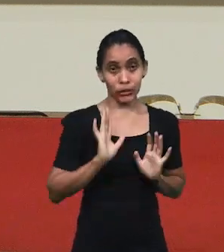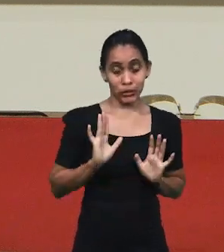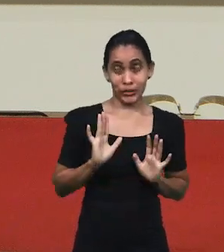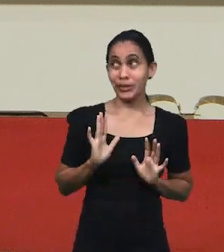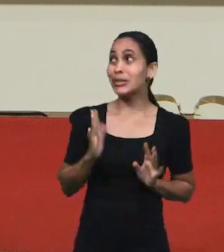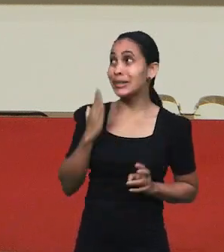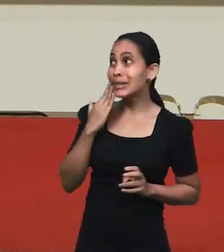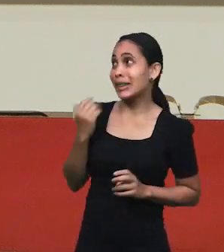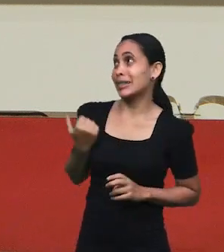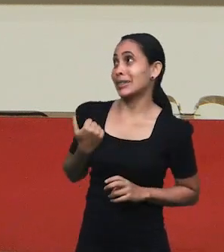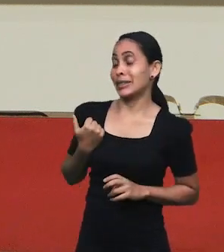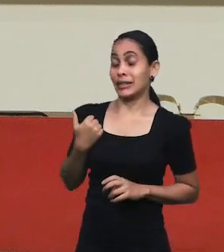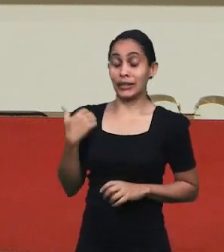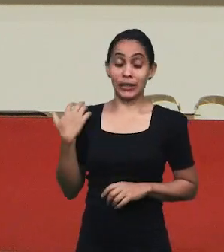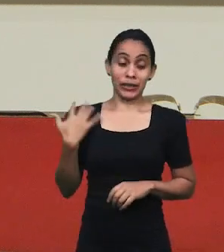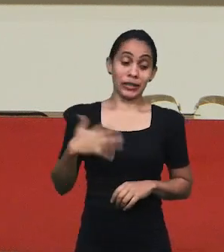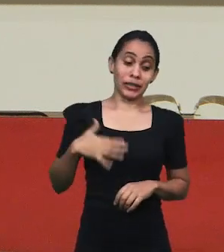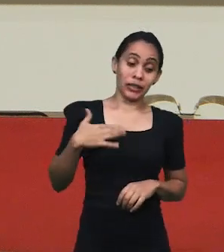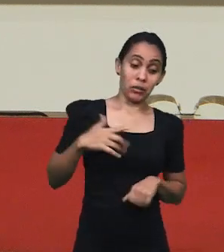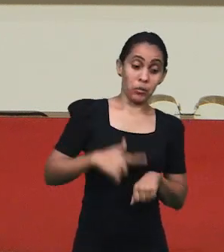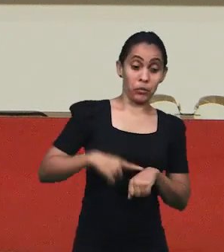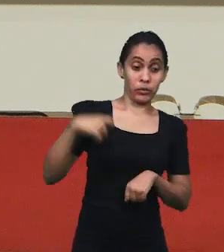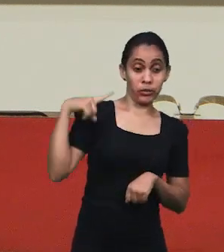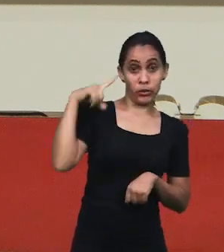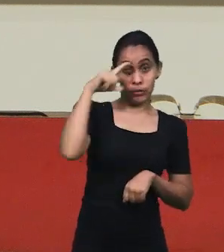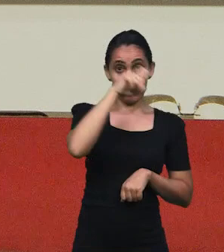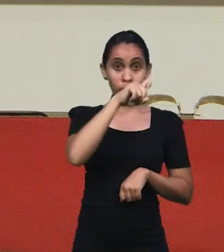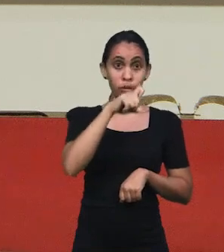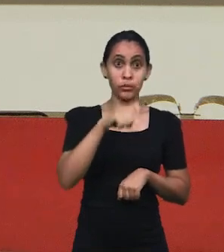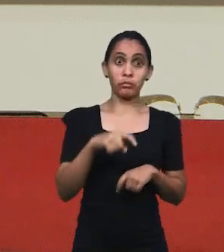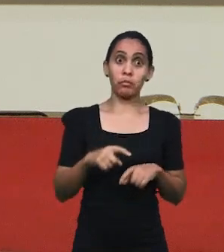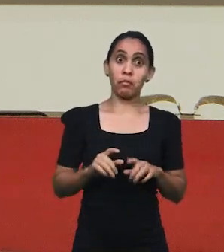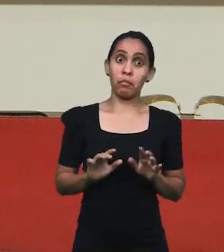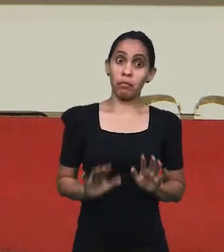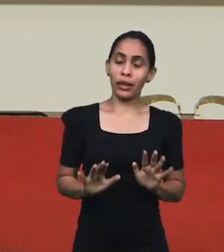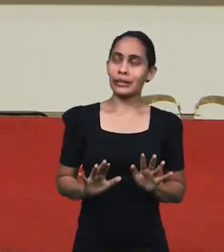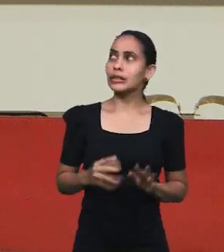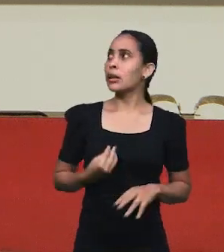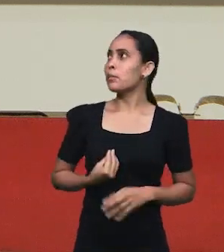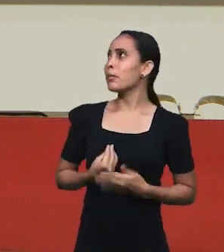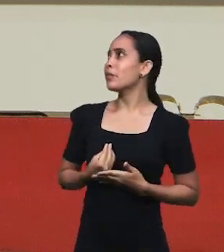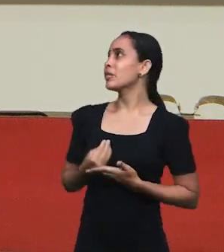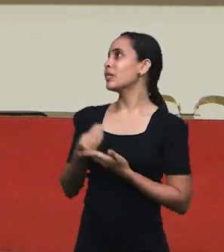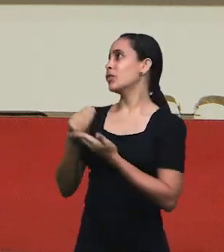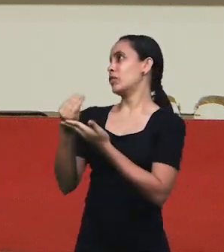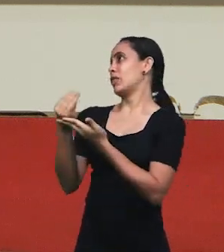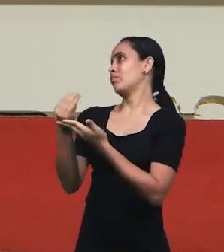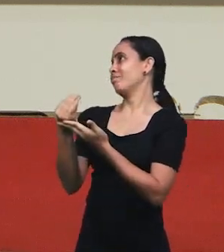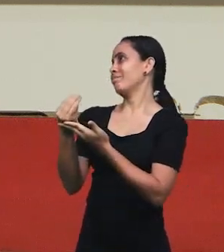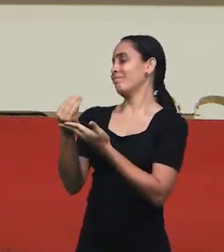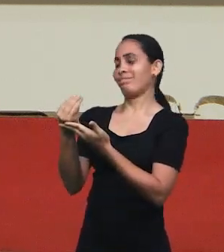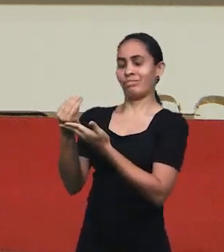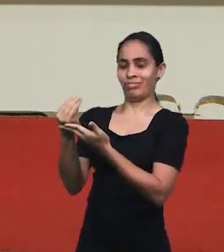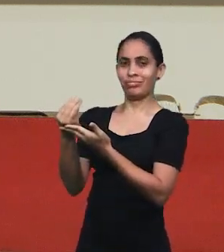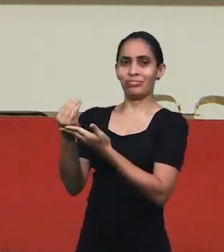eu te entrego minha vida, eu te consagro meu diploma. Deus,